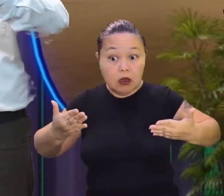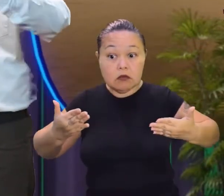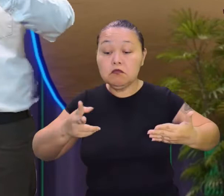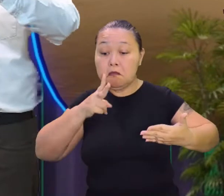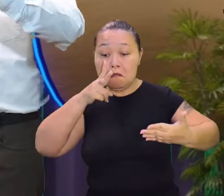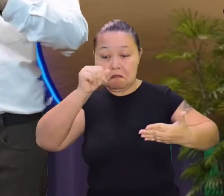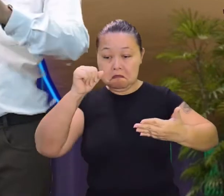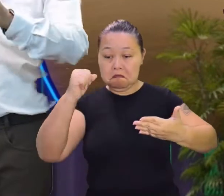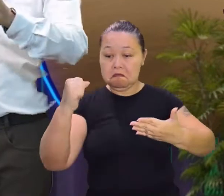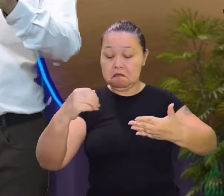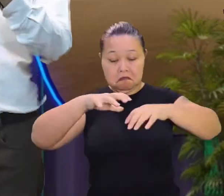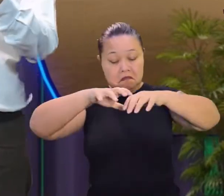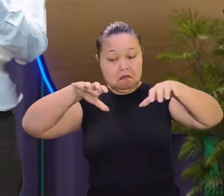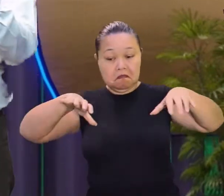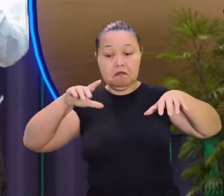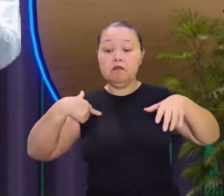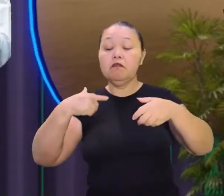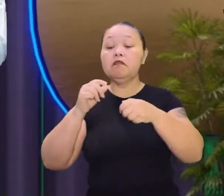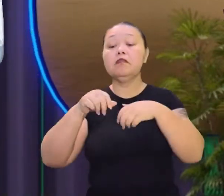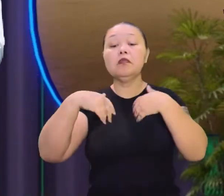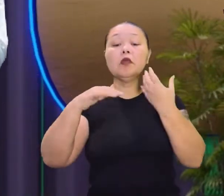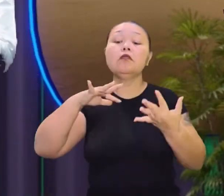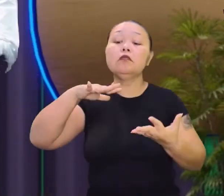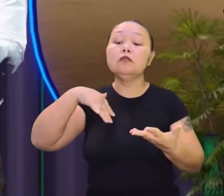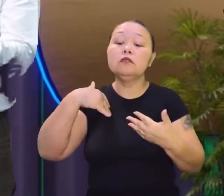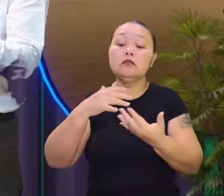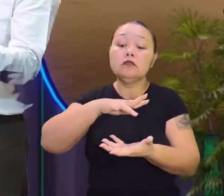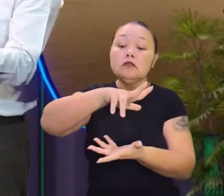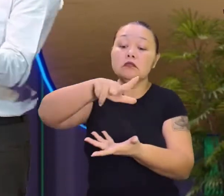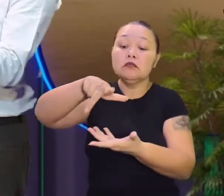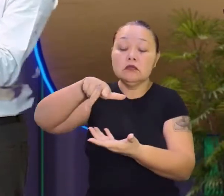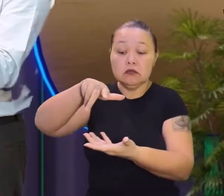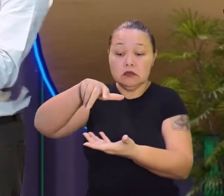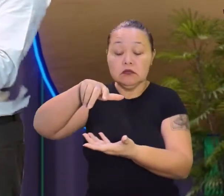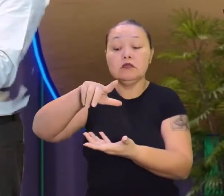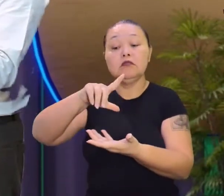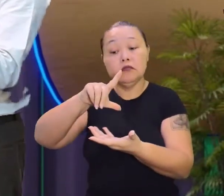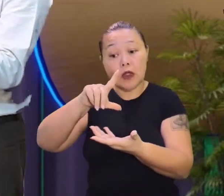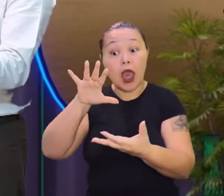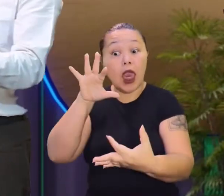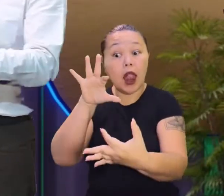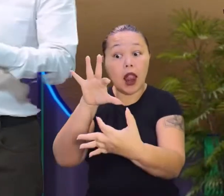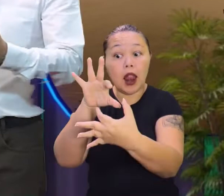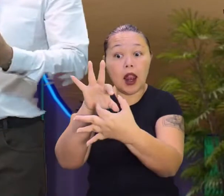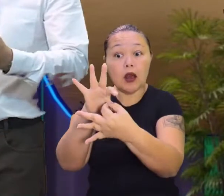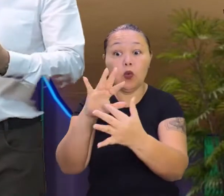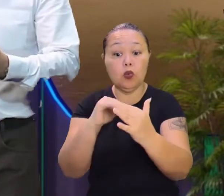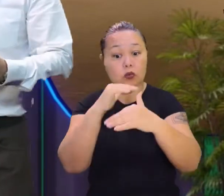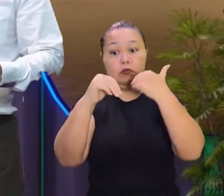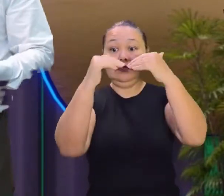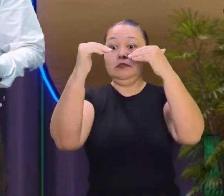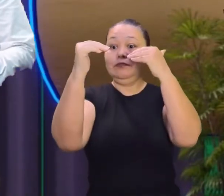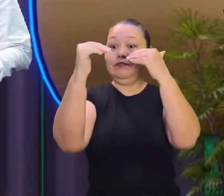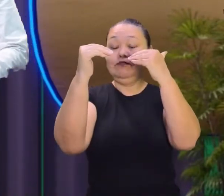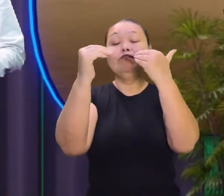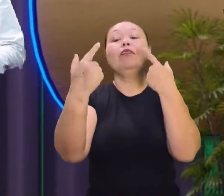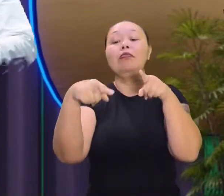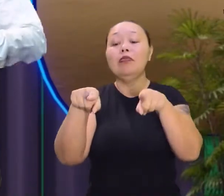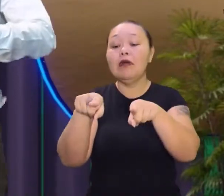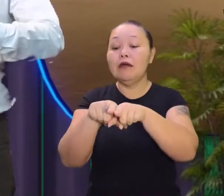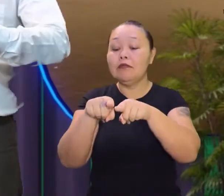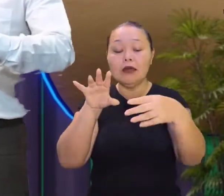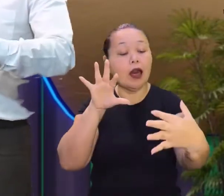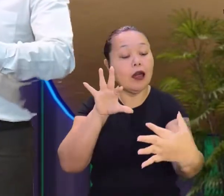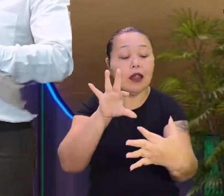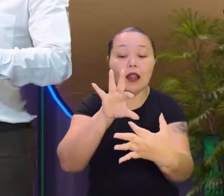Então, queridos alunos, globalização tem a ver, sim, com o desenvolvimento. Exato. Tem a ver com o nível tecnológico,